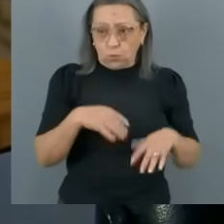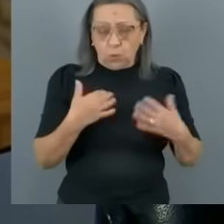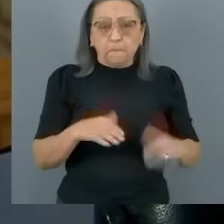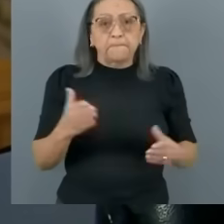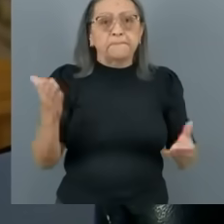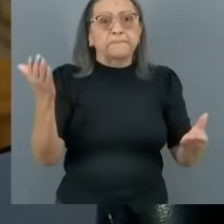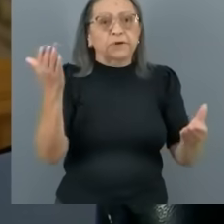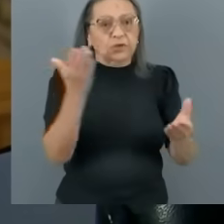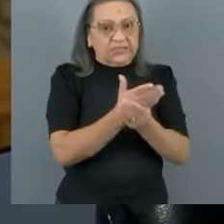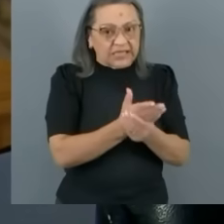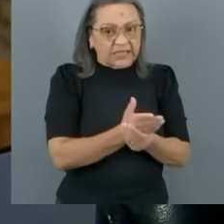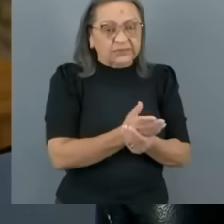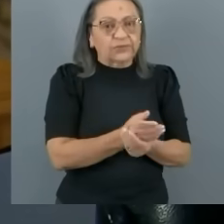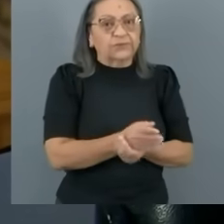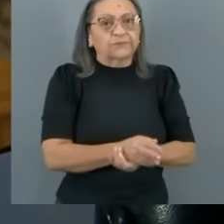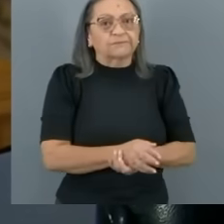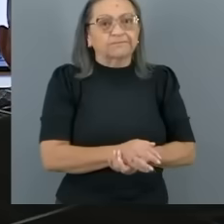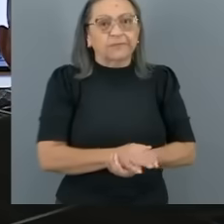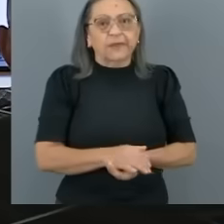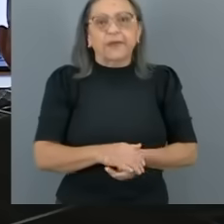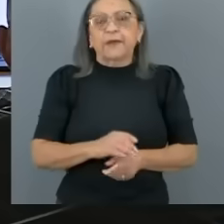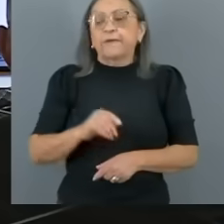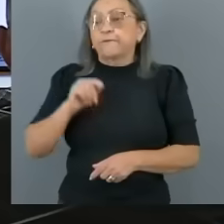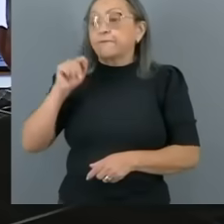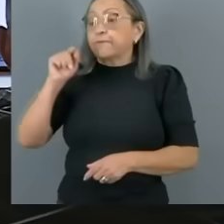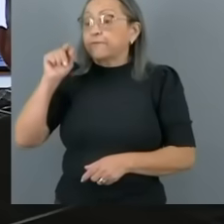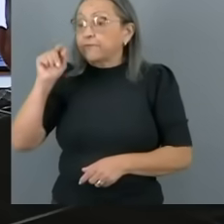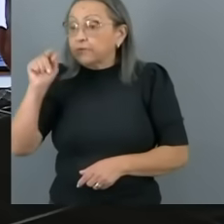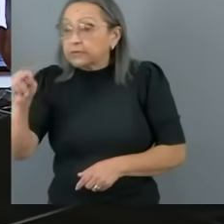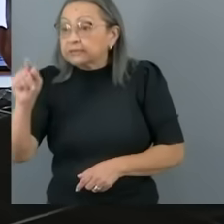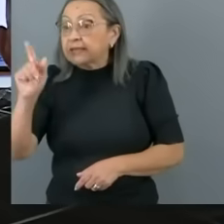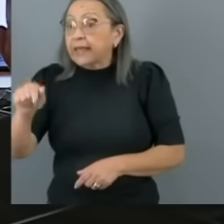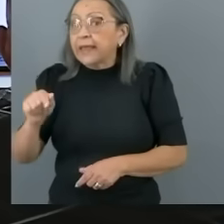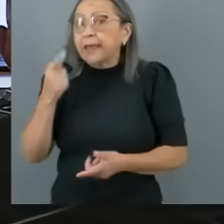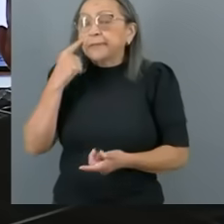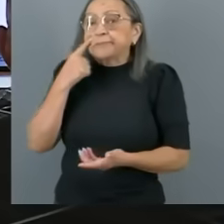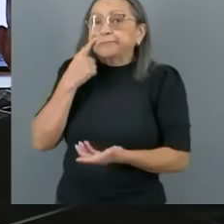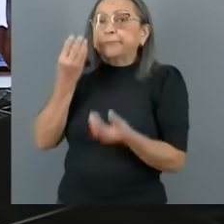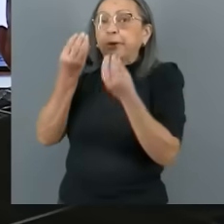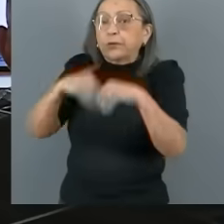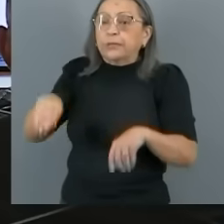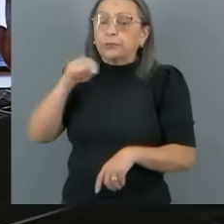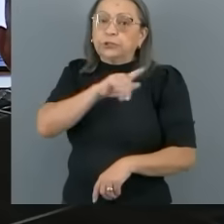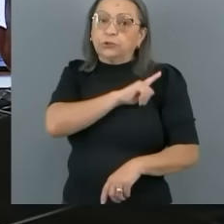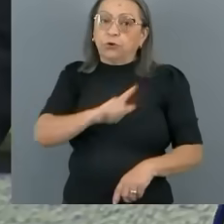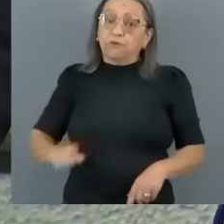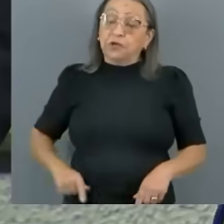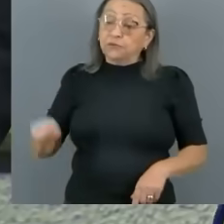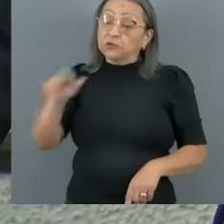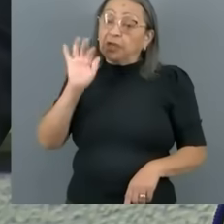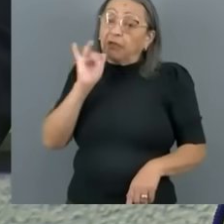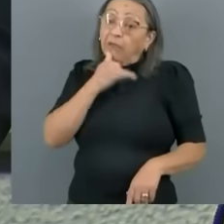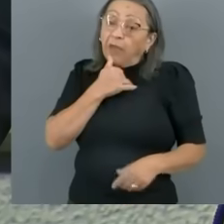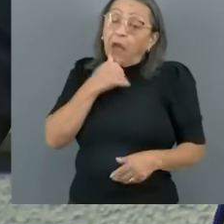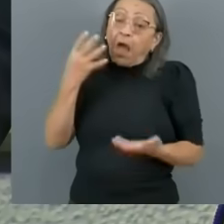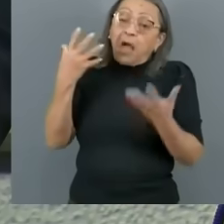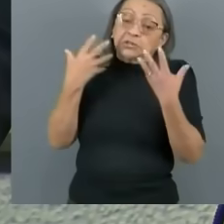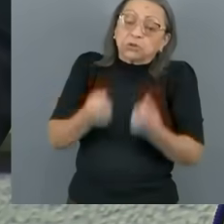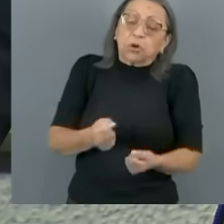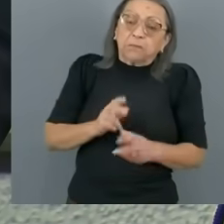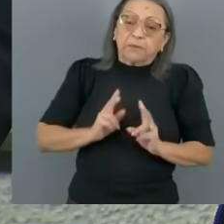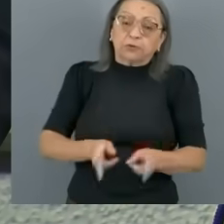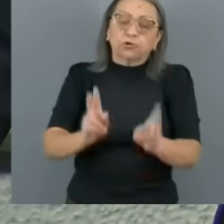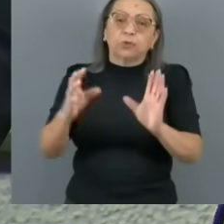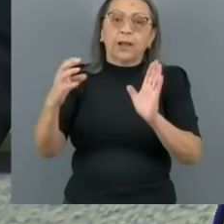de ilicitude, e Vossa Excelência é desmoralizado por esse governo. E Vossa Excelência, infelizmente, teve que aceitar para continuar onde está. Vossa Excelência